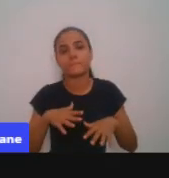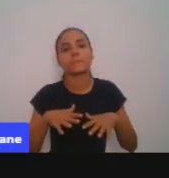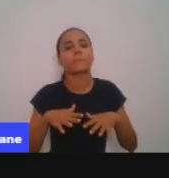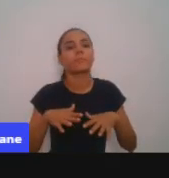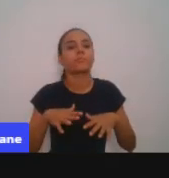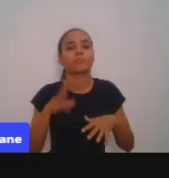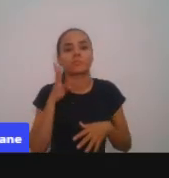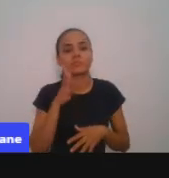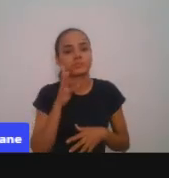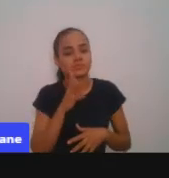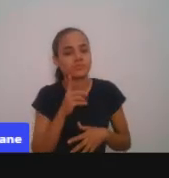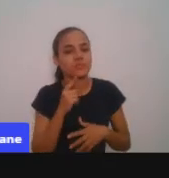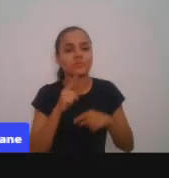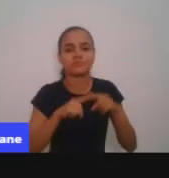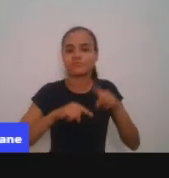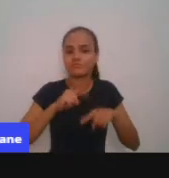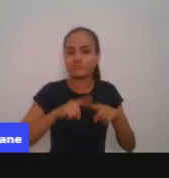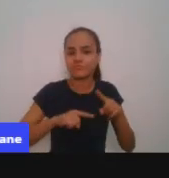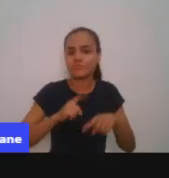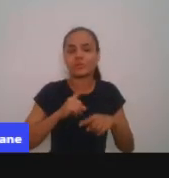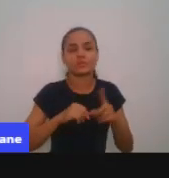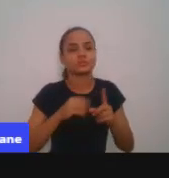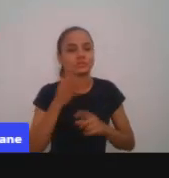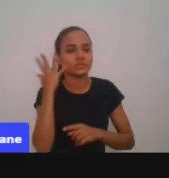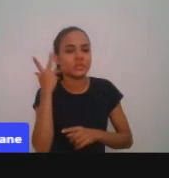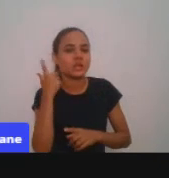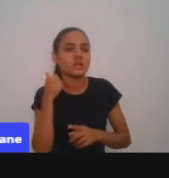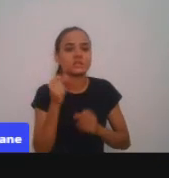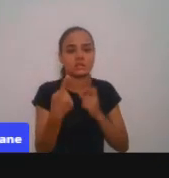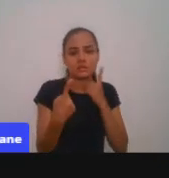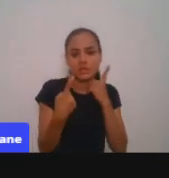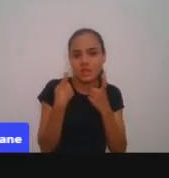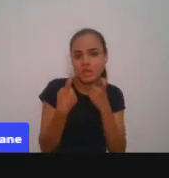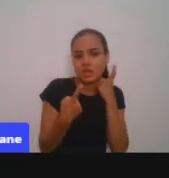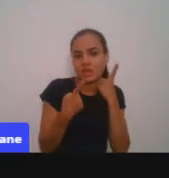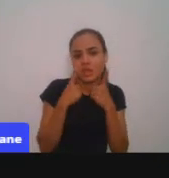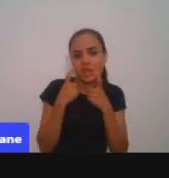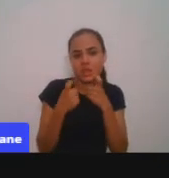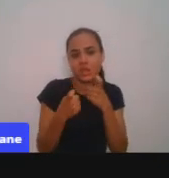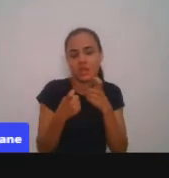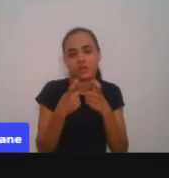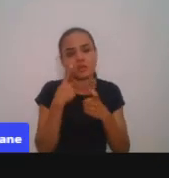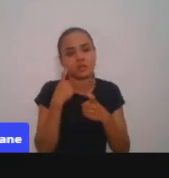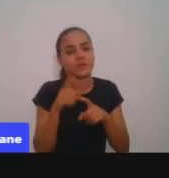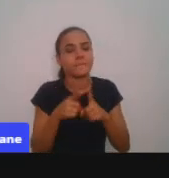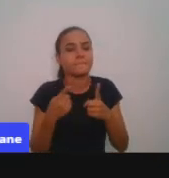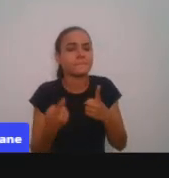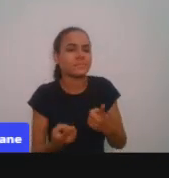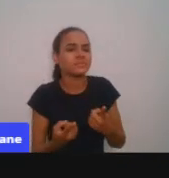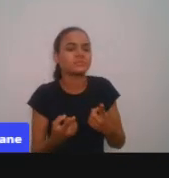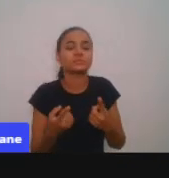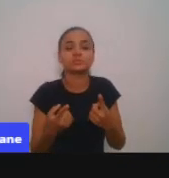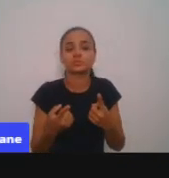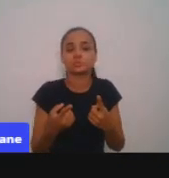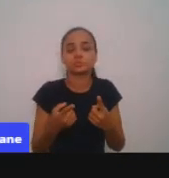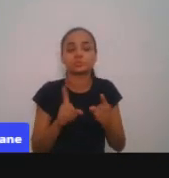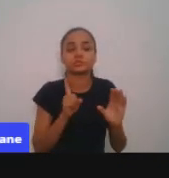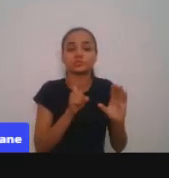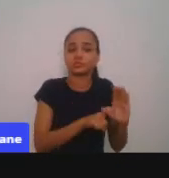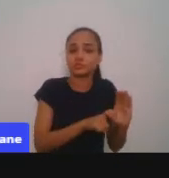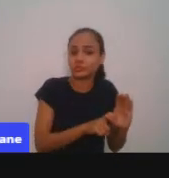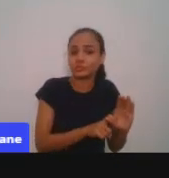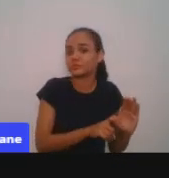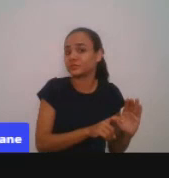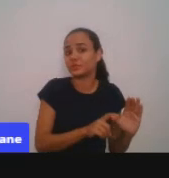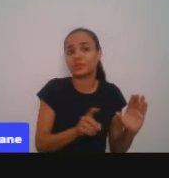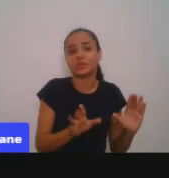seja enriquecedor, né, para as crianças. Só que isso não depende única e exclusivamente do nosso trabalho e do nosso esforço na